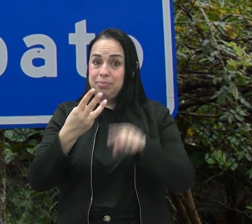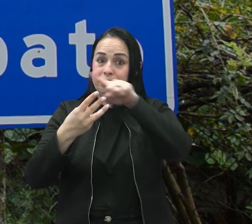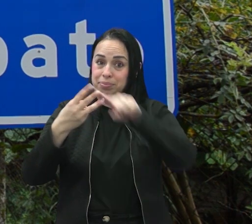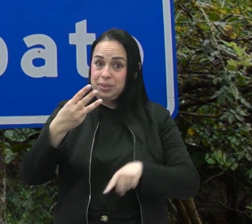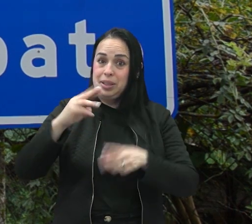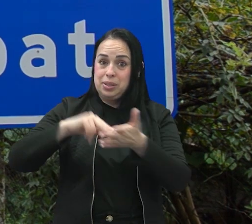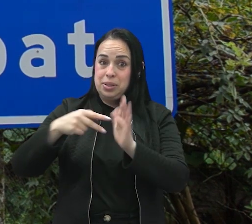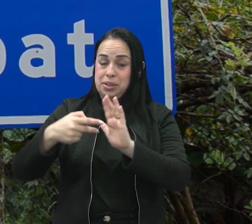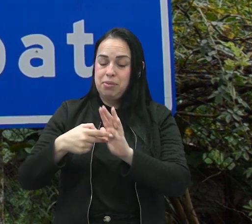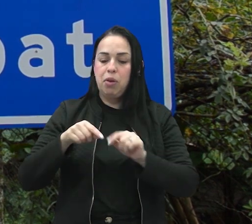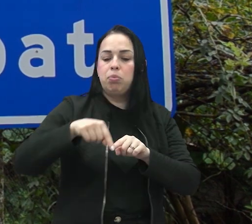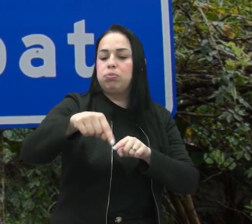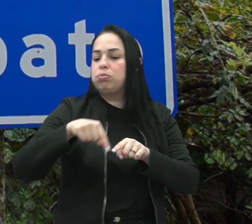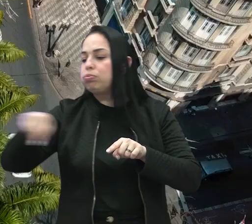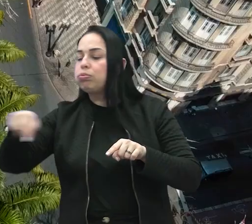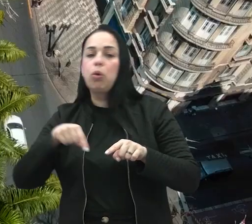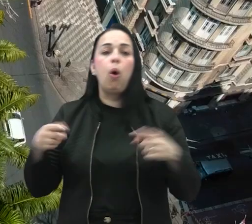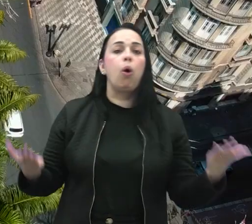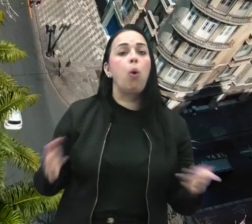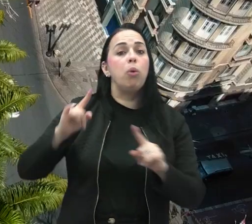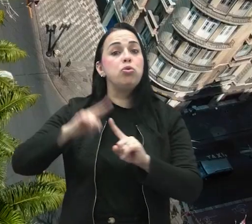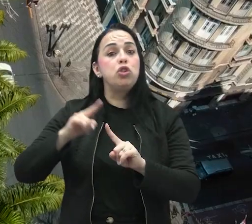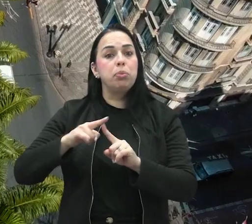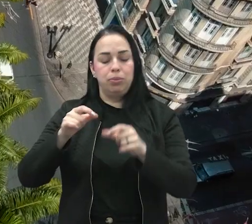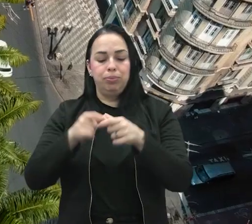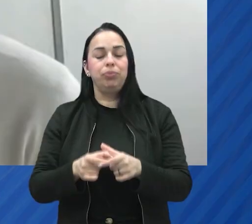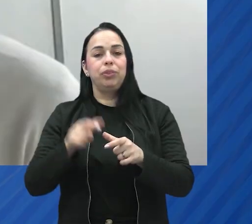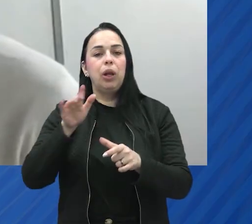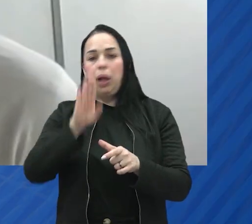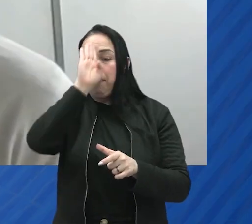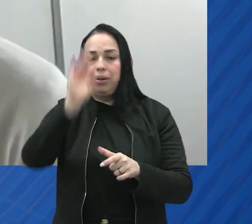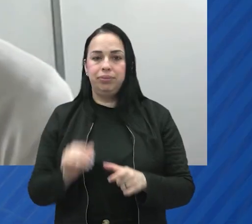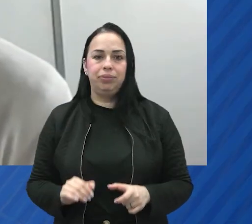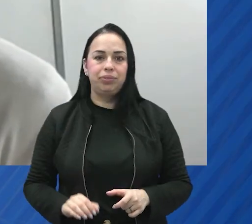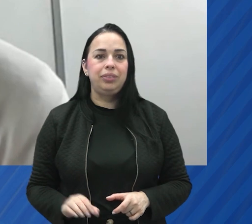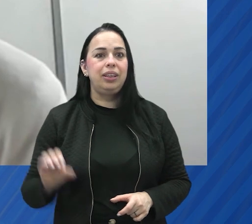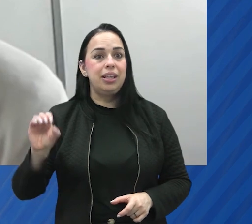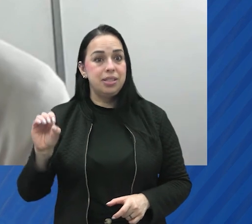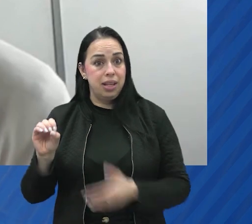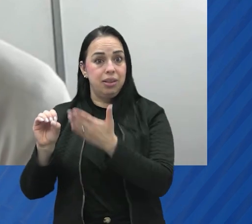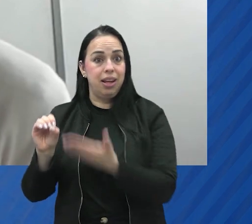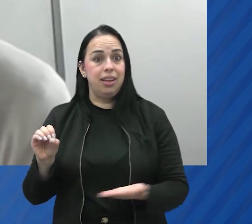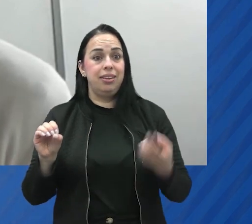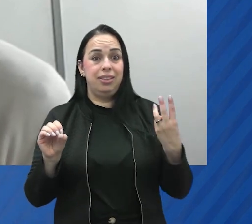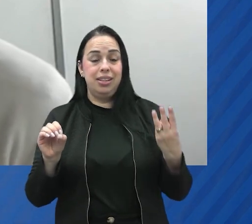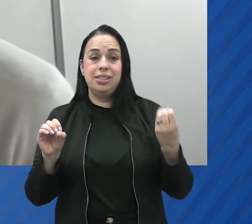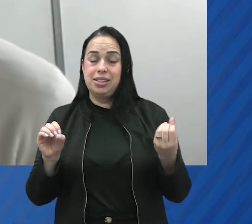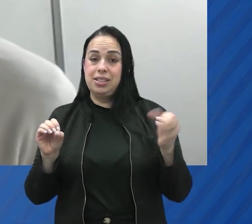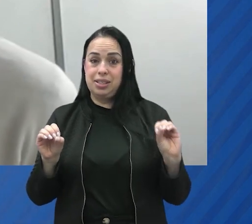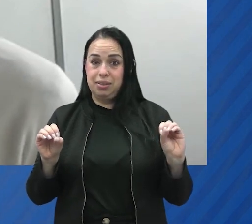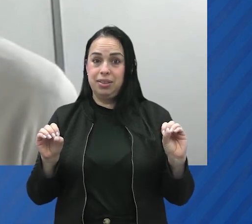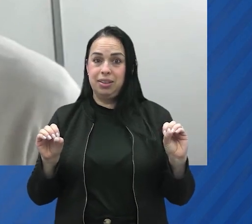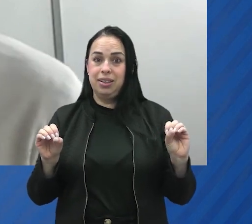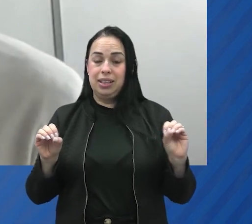que representam o ângulo da rodovia em relação ao Marco Zero. Ela vai ser de 0 até 360, ou